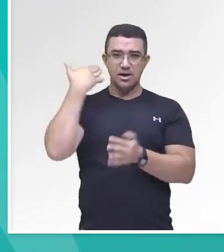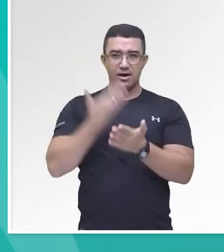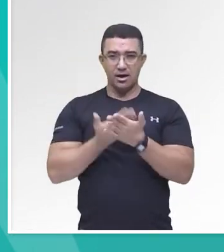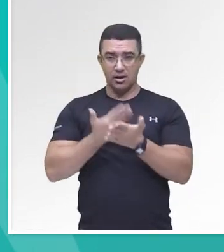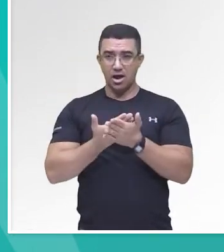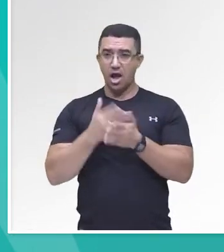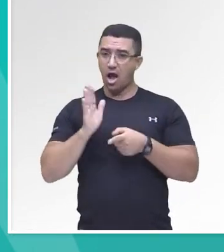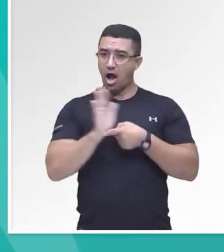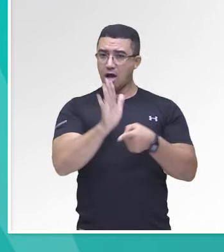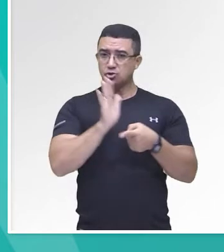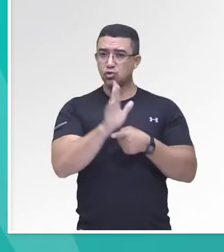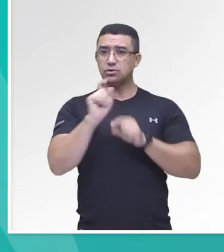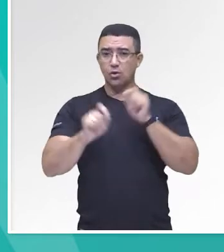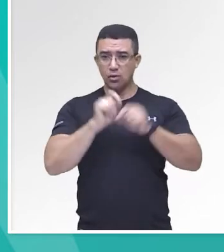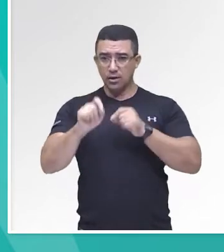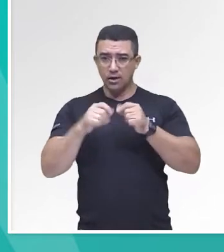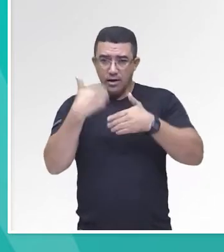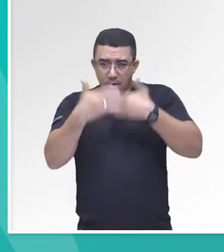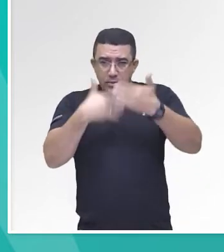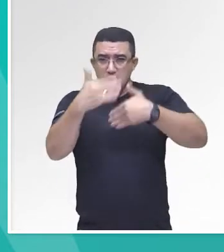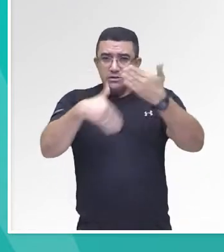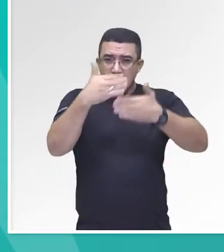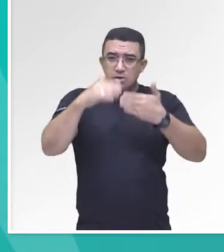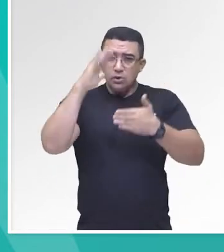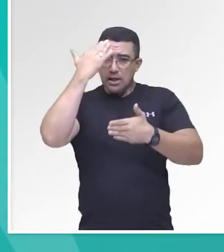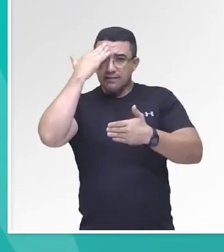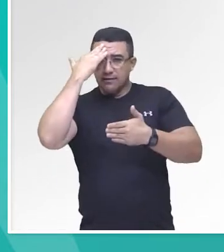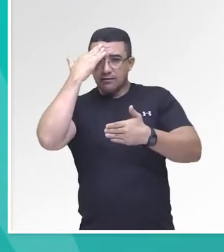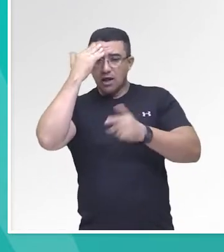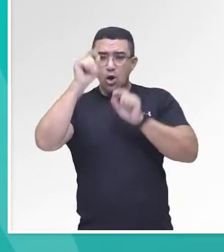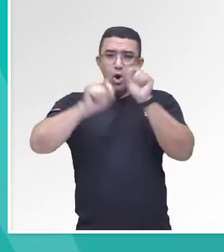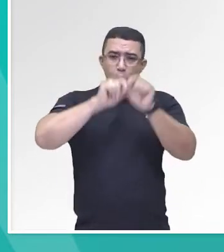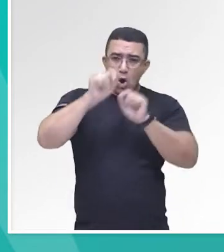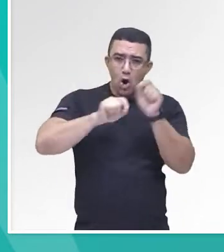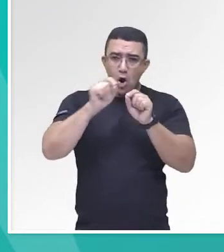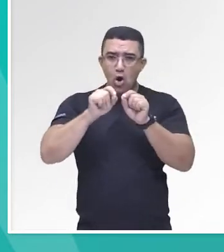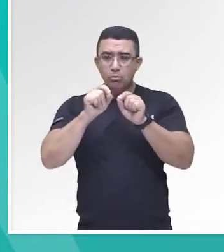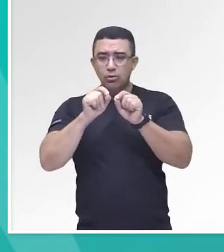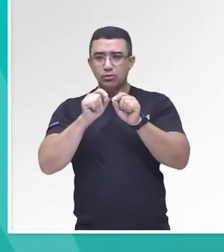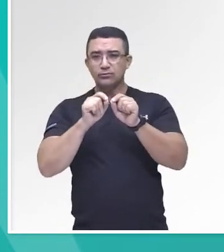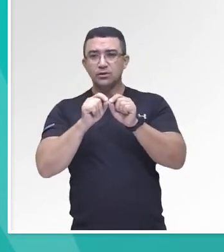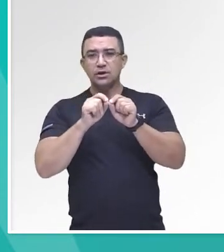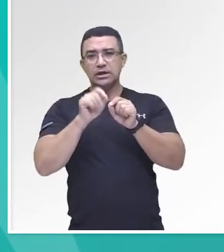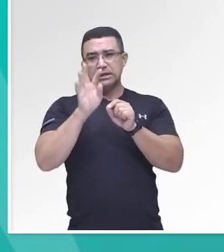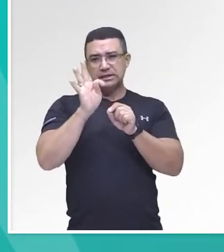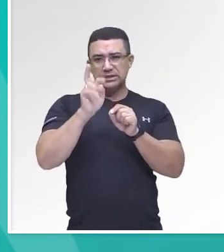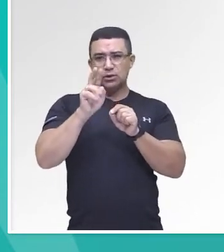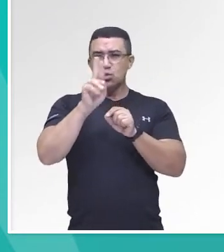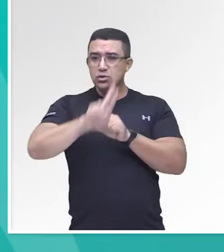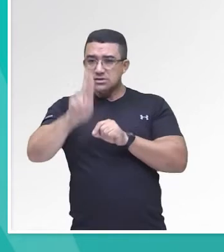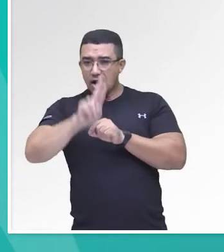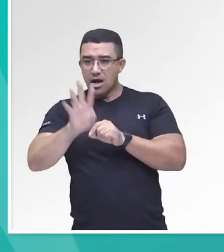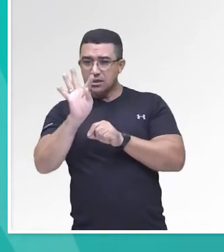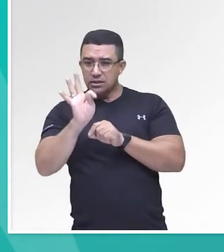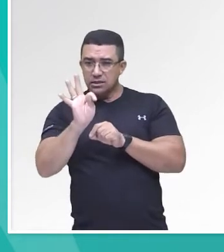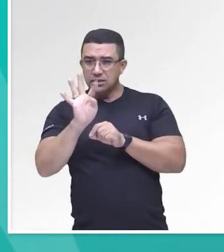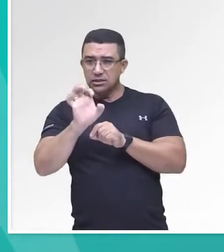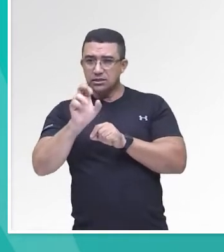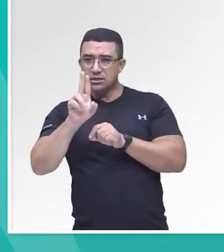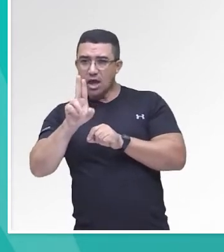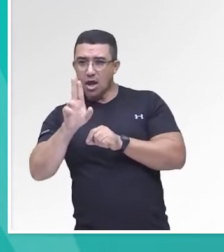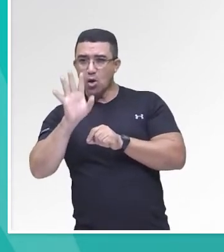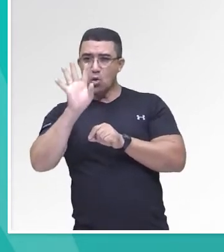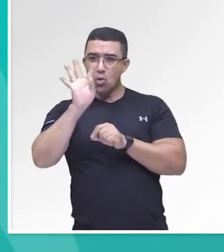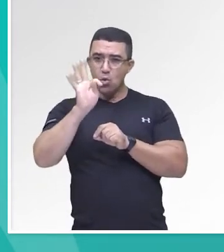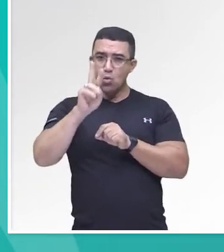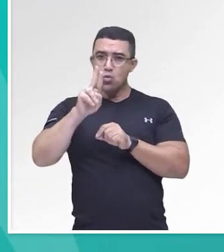ajuda nesse processo aí de construção de quando eu devo fazer a referência com teu, tua, seu, teus, tuas ou com